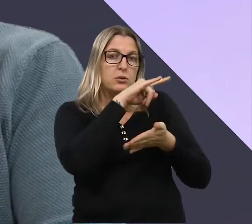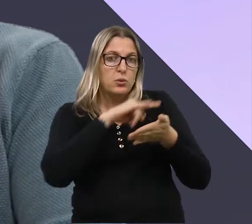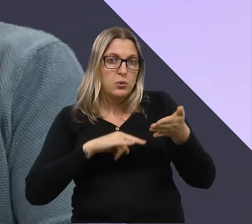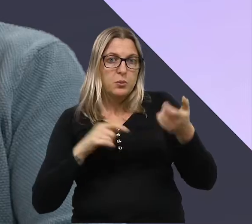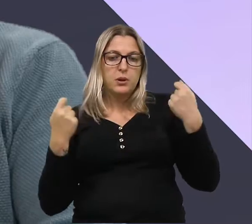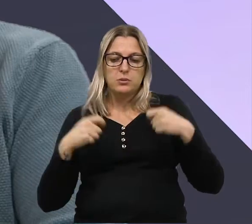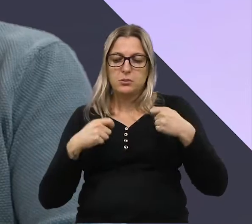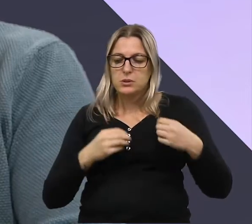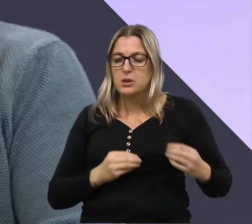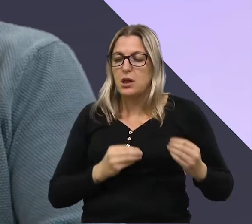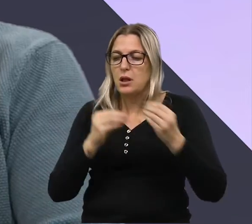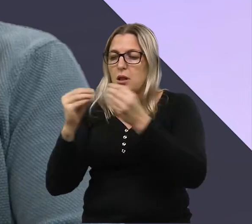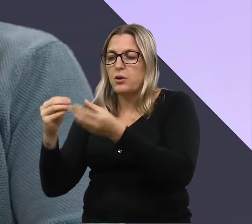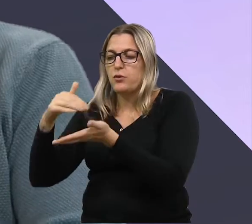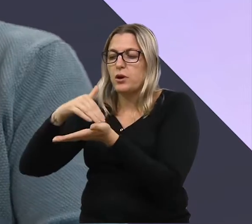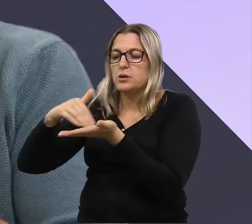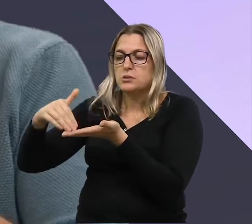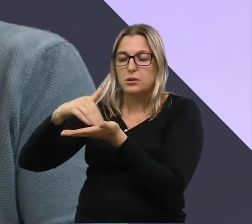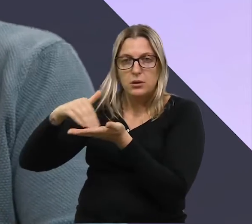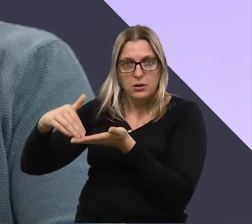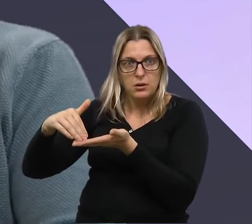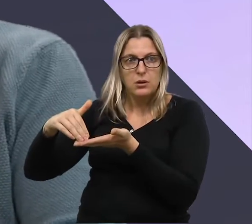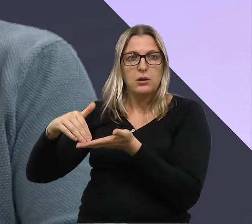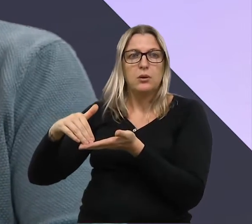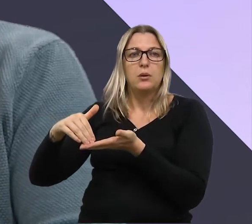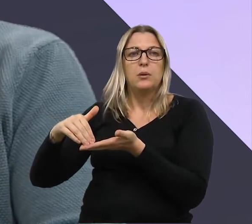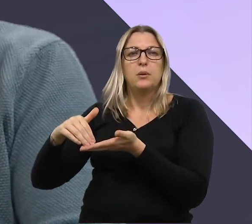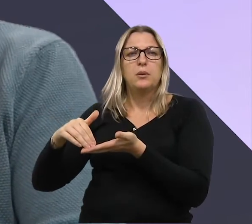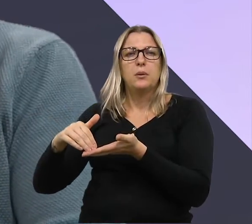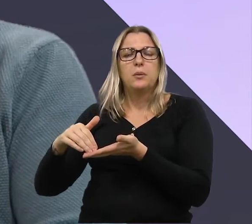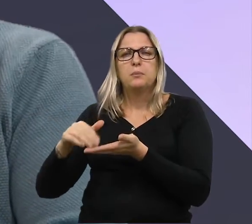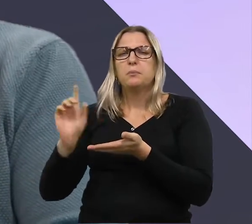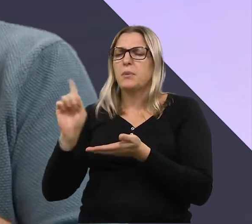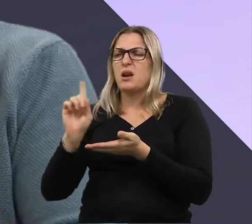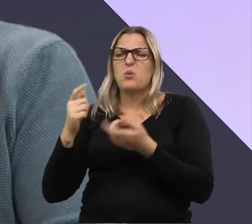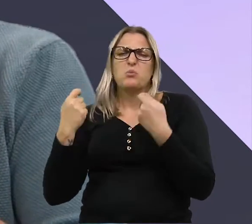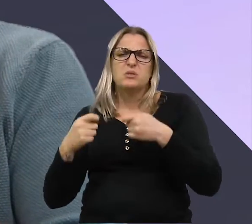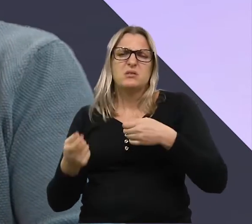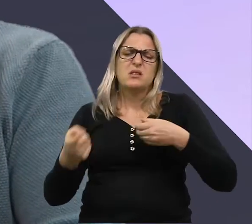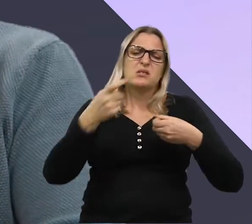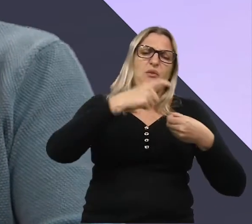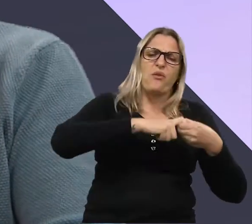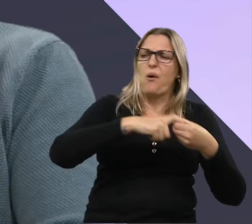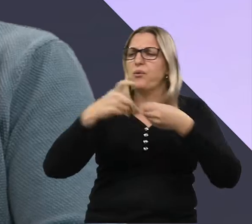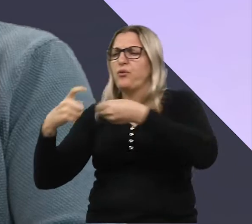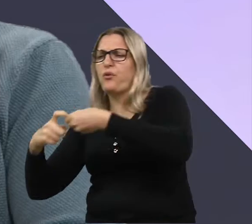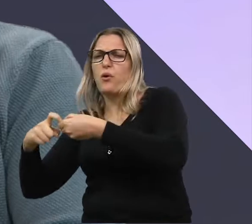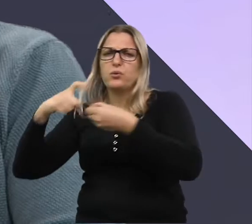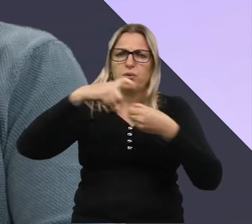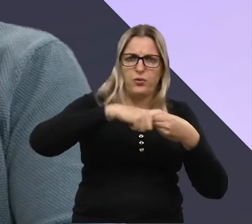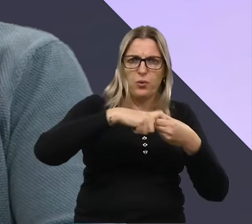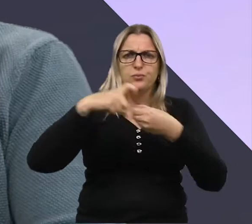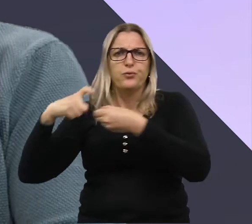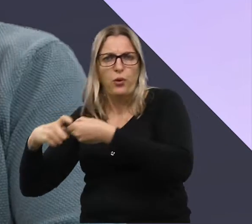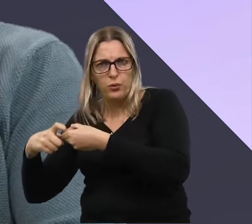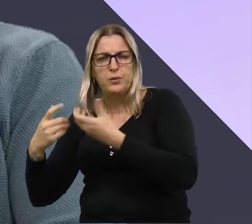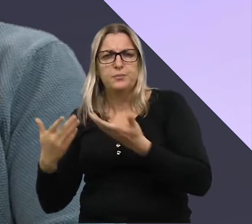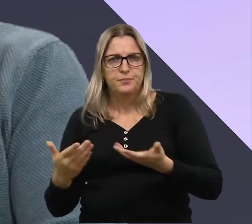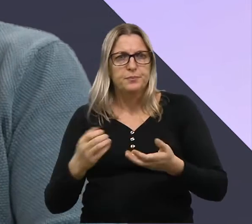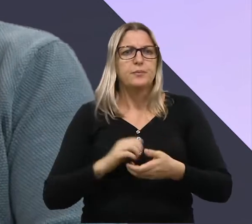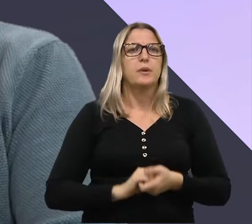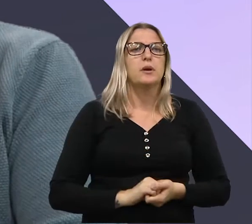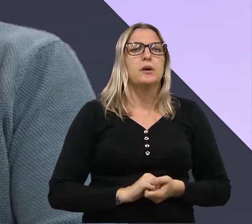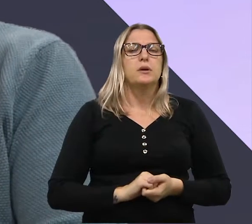levar já na secretaria para que não haja até que tá voltando e ela chegue lá já consiga eu nós temos